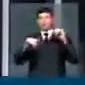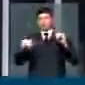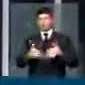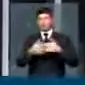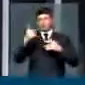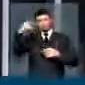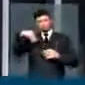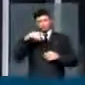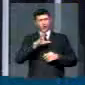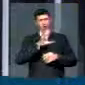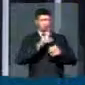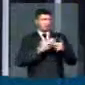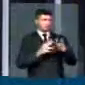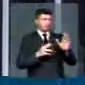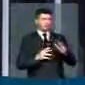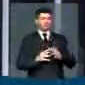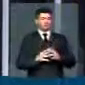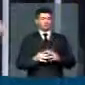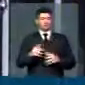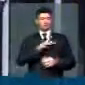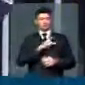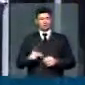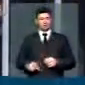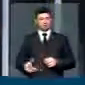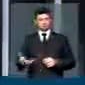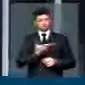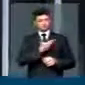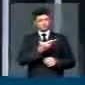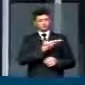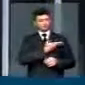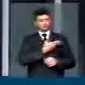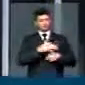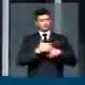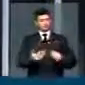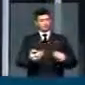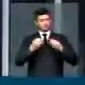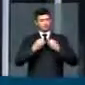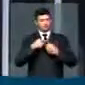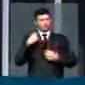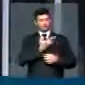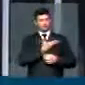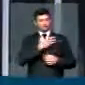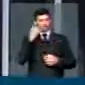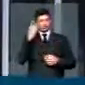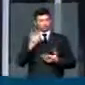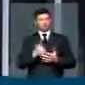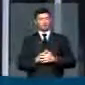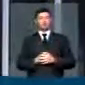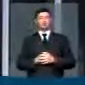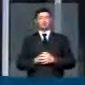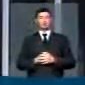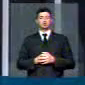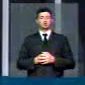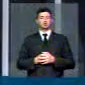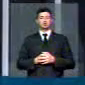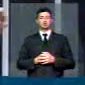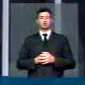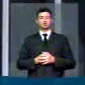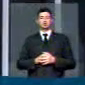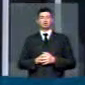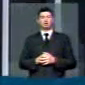mais um minuto de tolerância do novo presidente, que tem sido sempre muito generoso com os colegas deputados.